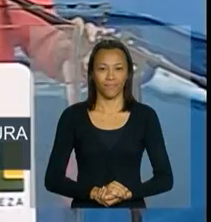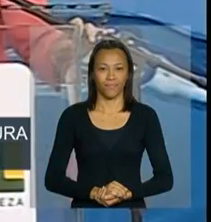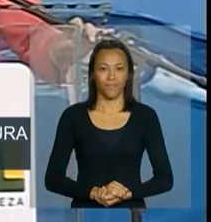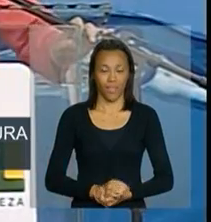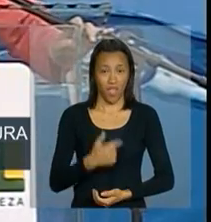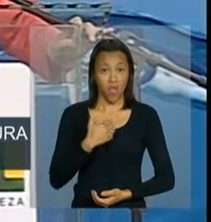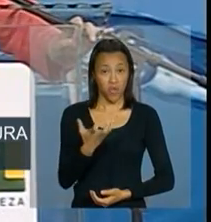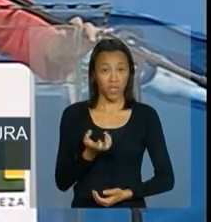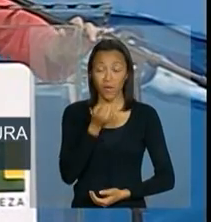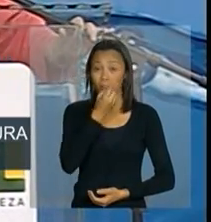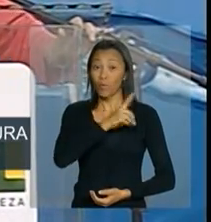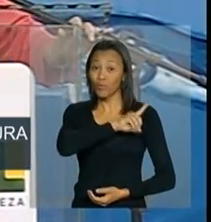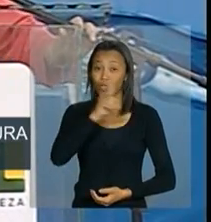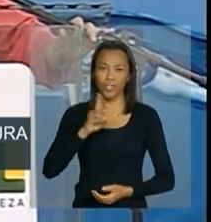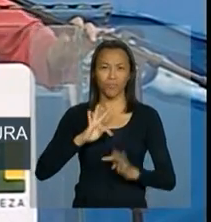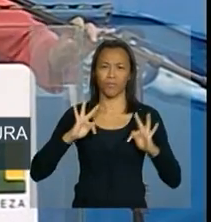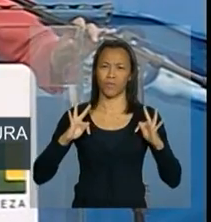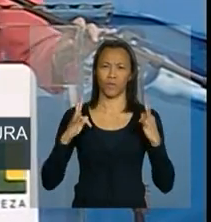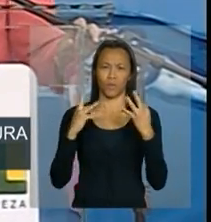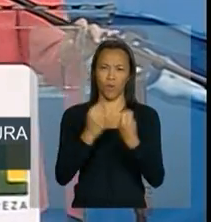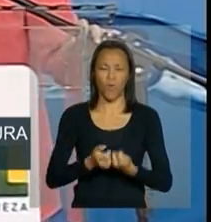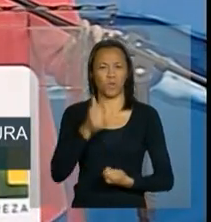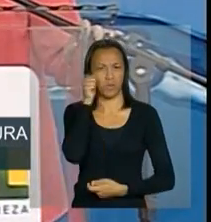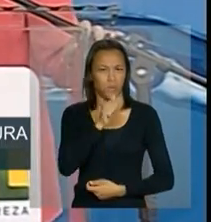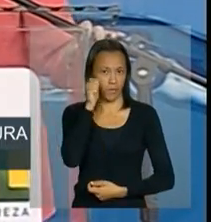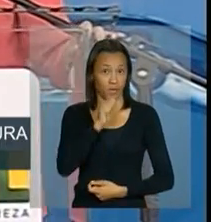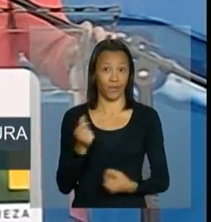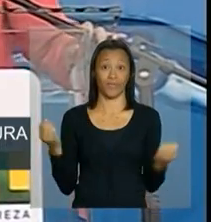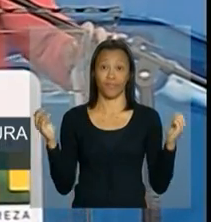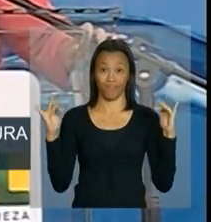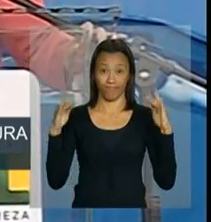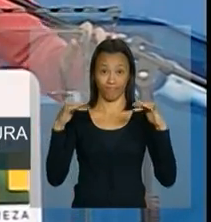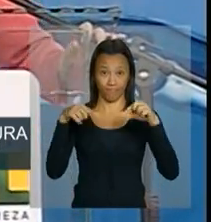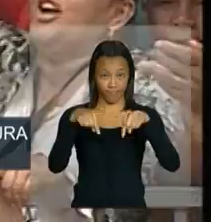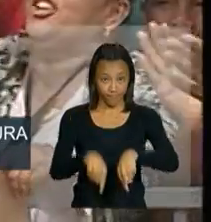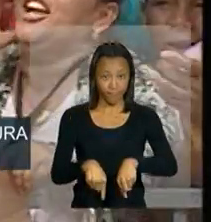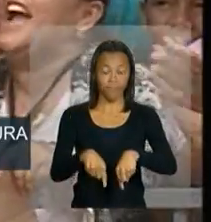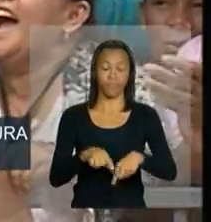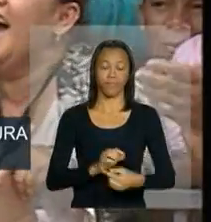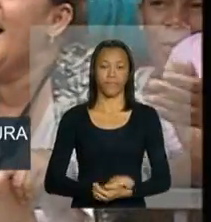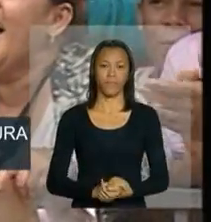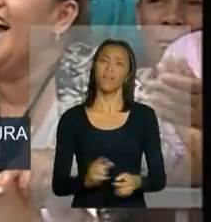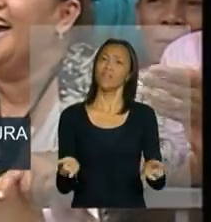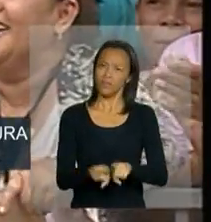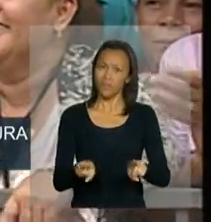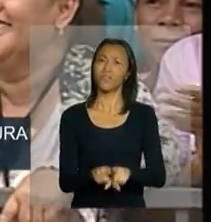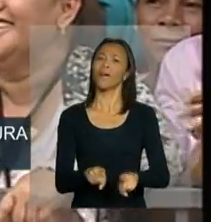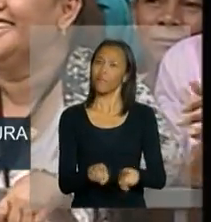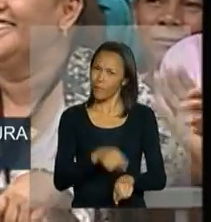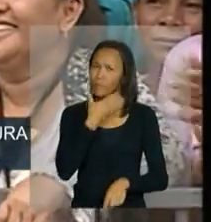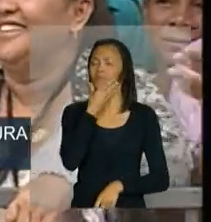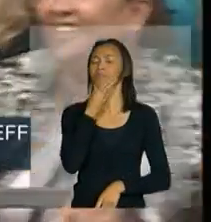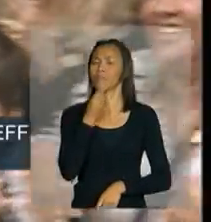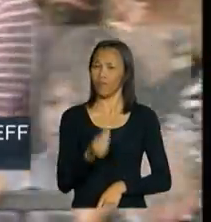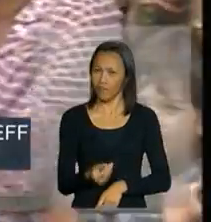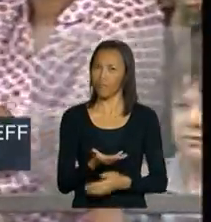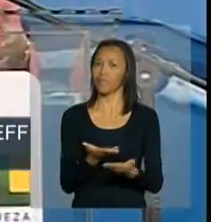Eu queria dar bom dia para todas as mulheres aqui. E também para os